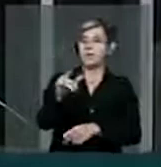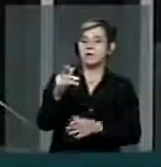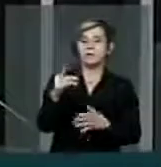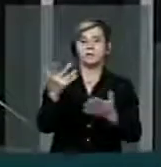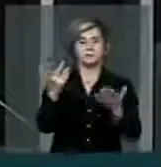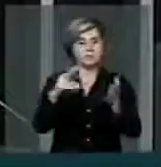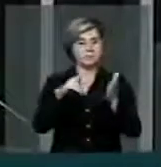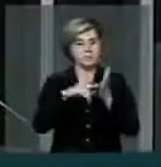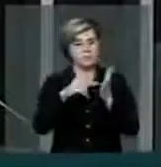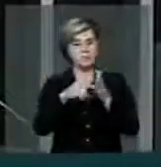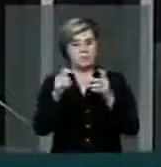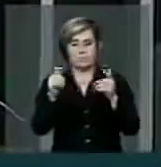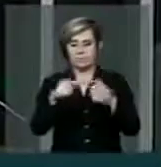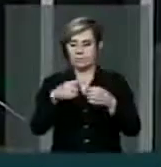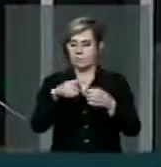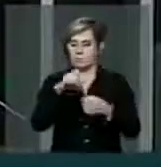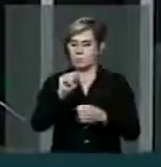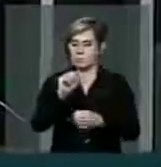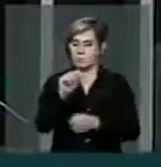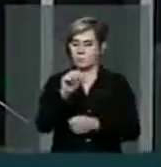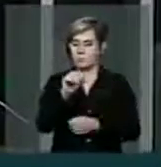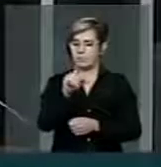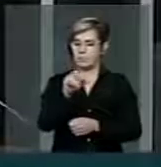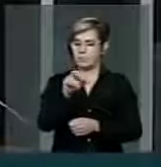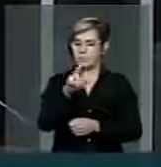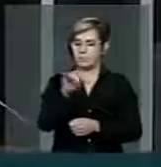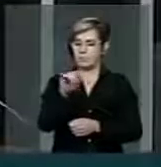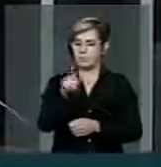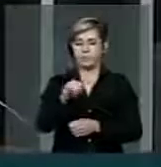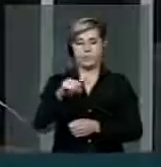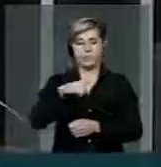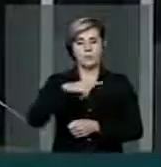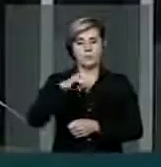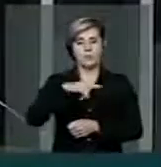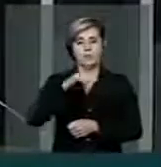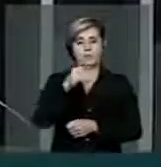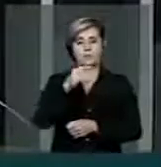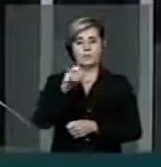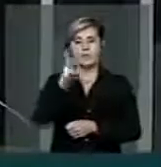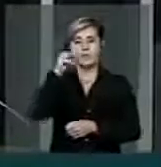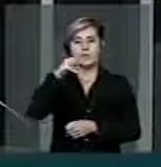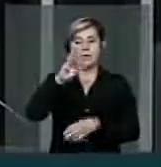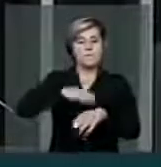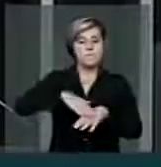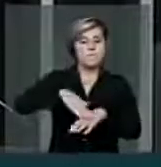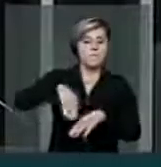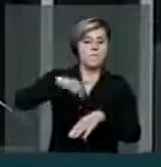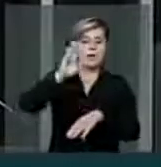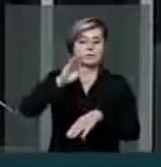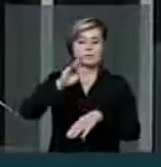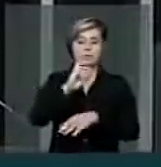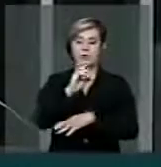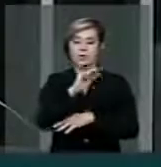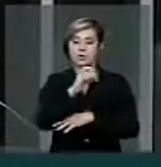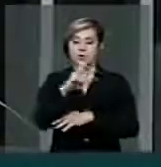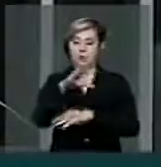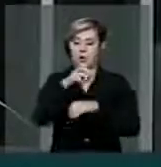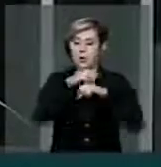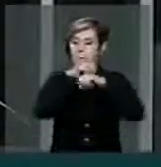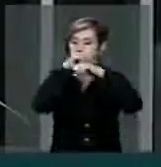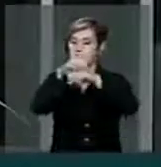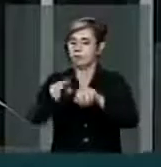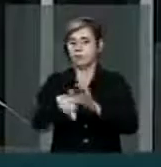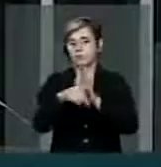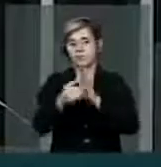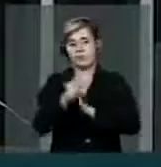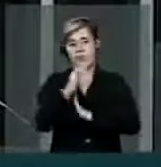que em São Luís teremos 70 quilômetros a mais de correia transportadoras que em Carajás, justificando,